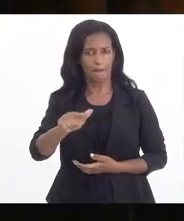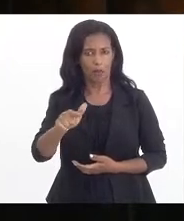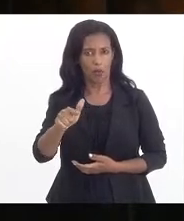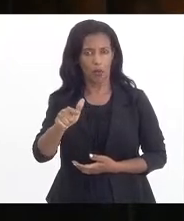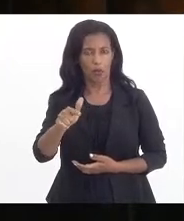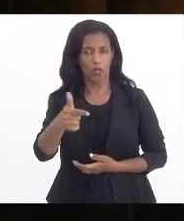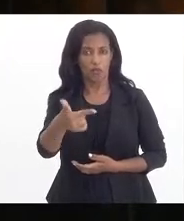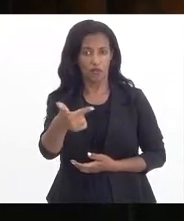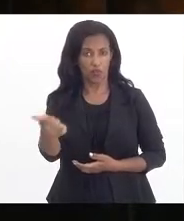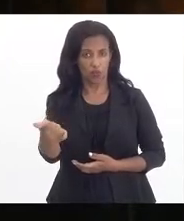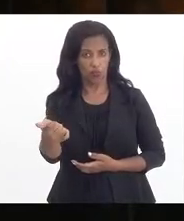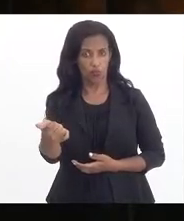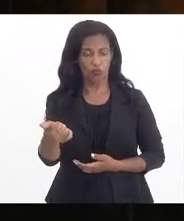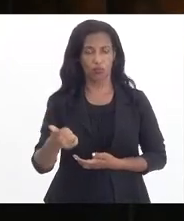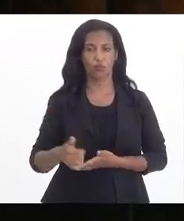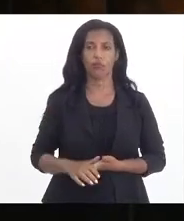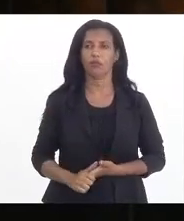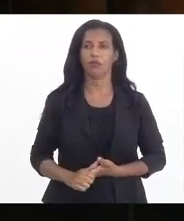2021